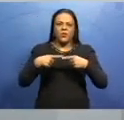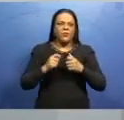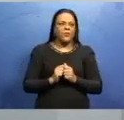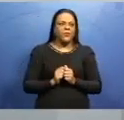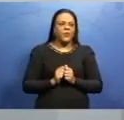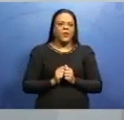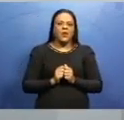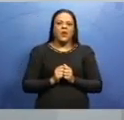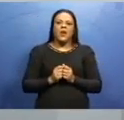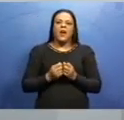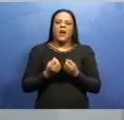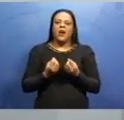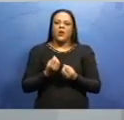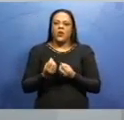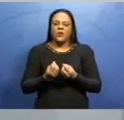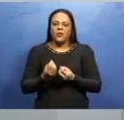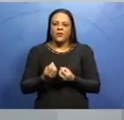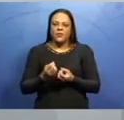Flexão em modo.